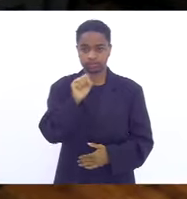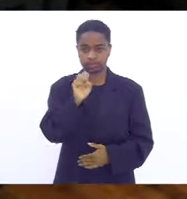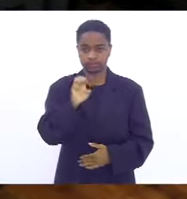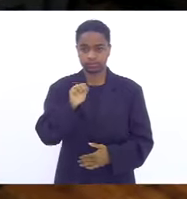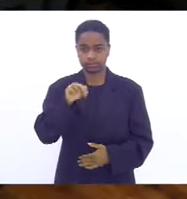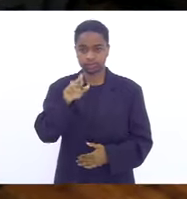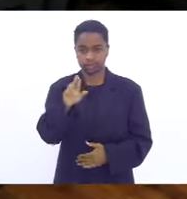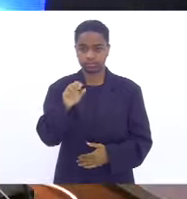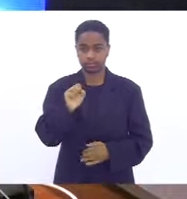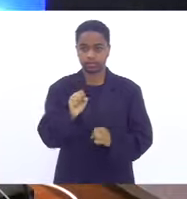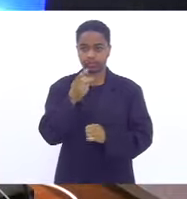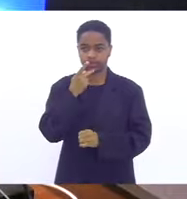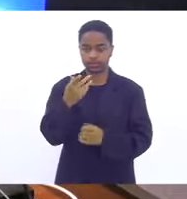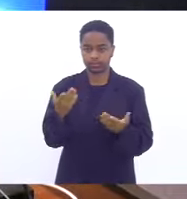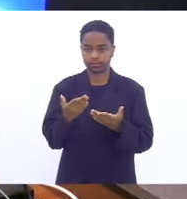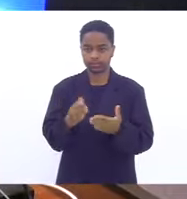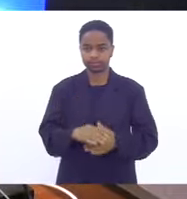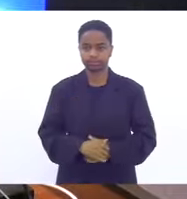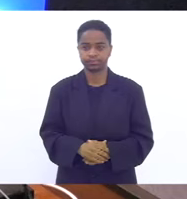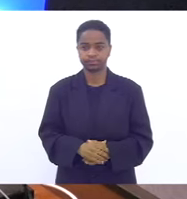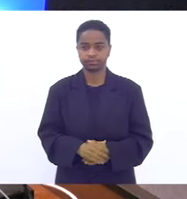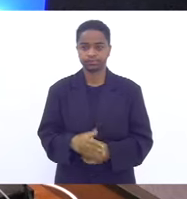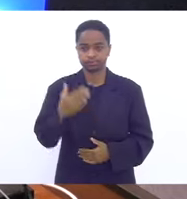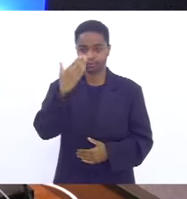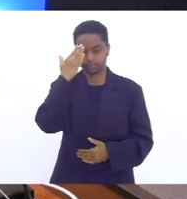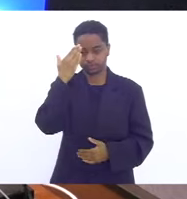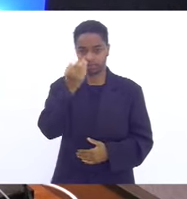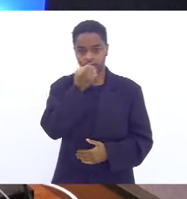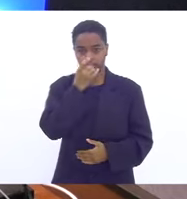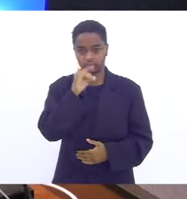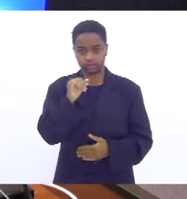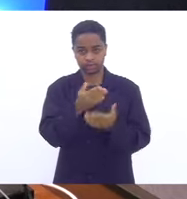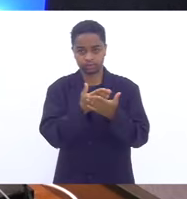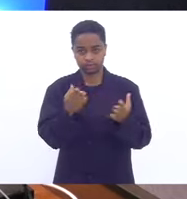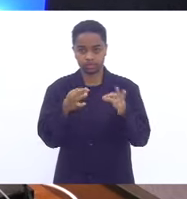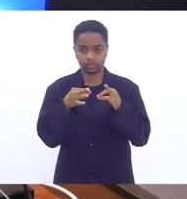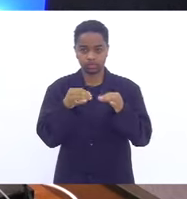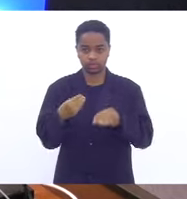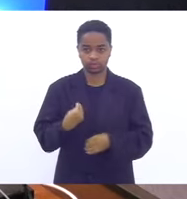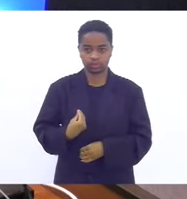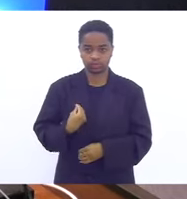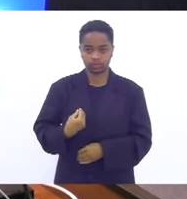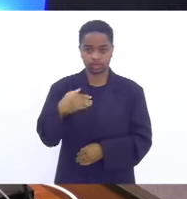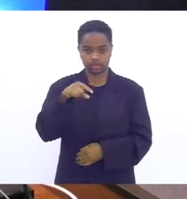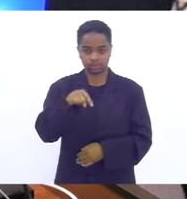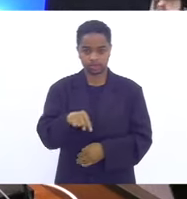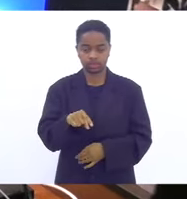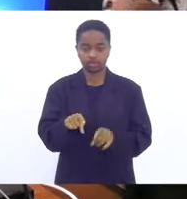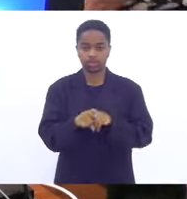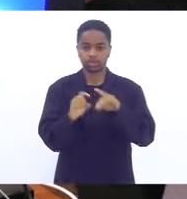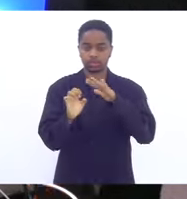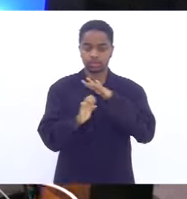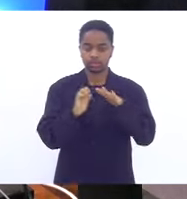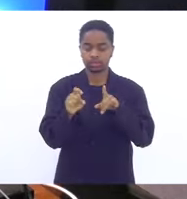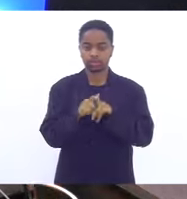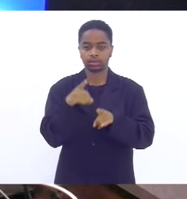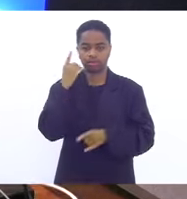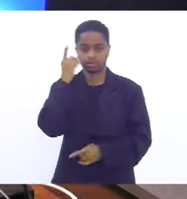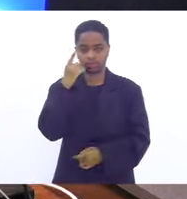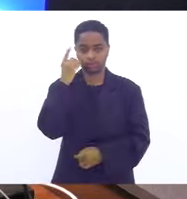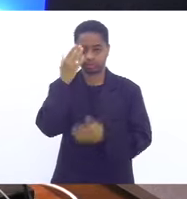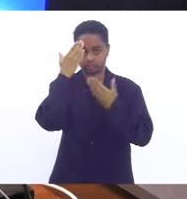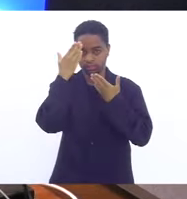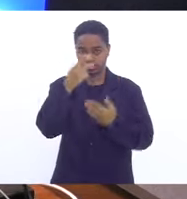palavra. Obrigado, presidente. Primeiro, um bom dia a todos e todas que aqui estão, às empresas, aos deputados. Agradecer